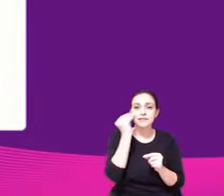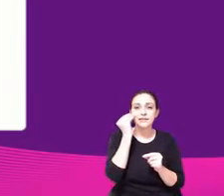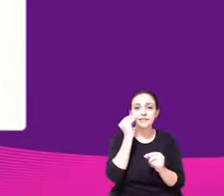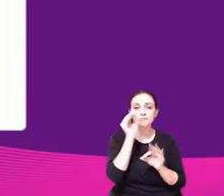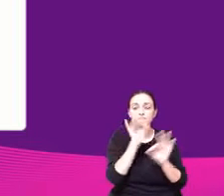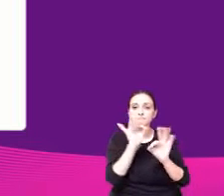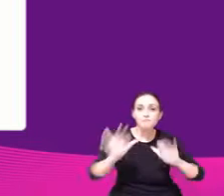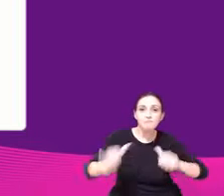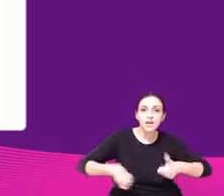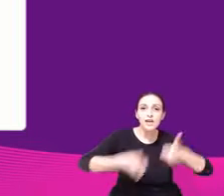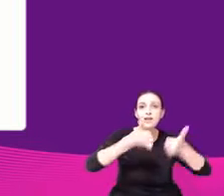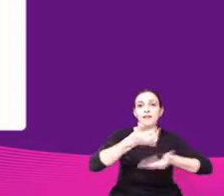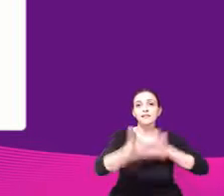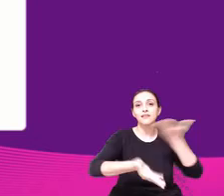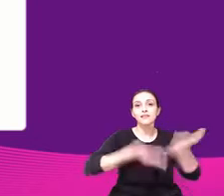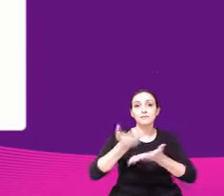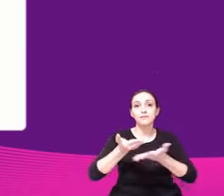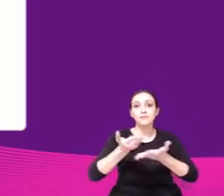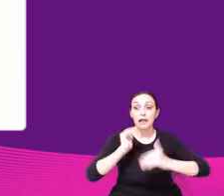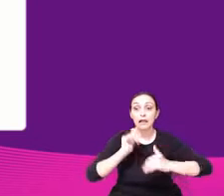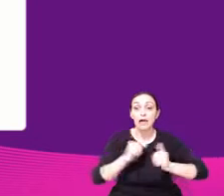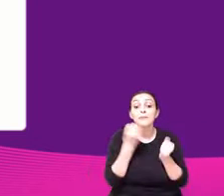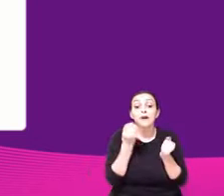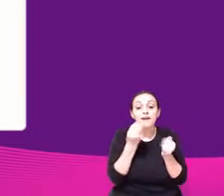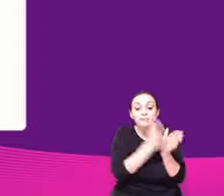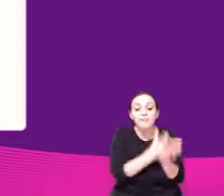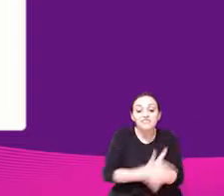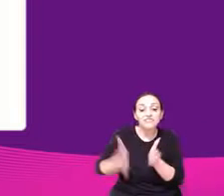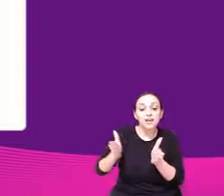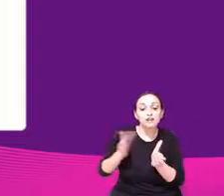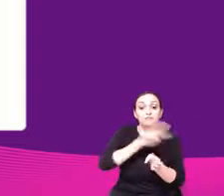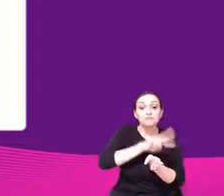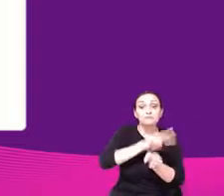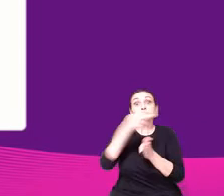otimizar o tratamento para que eles não progredissem para